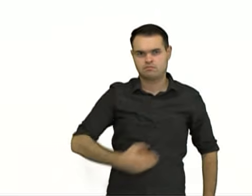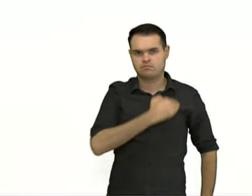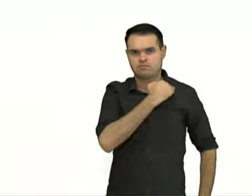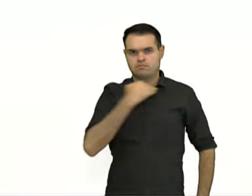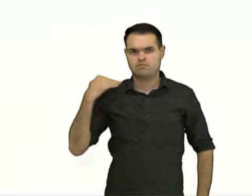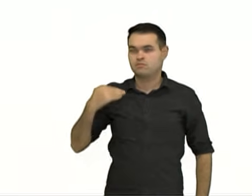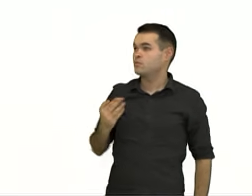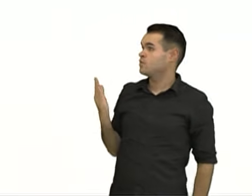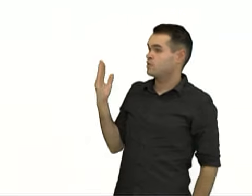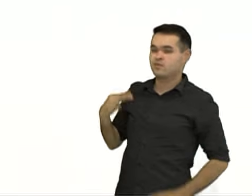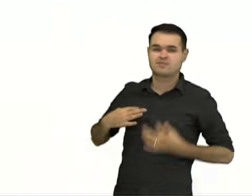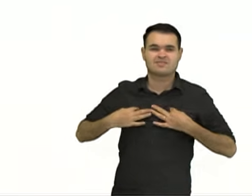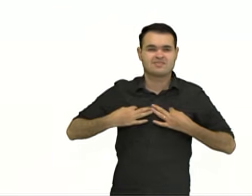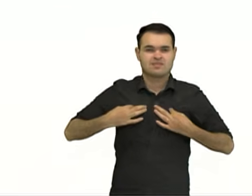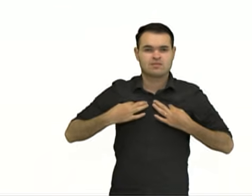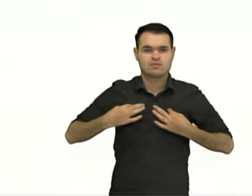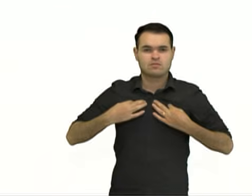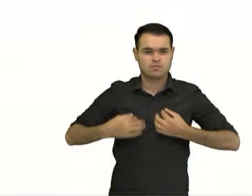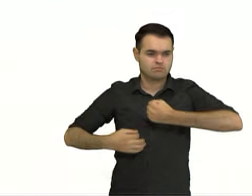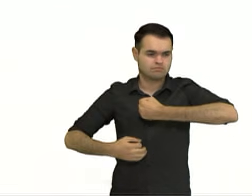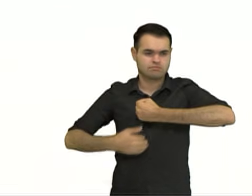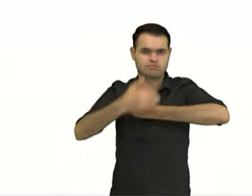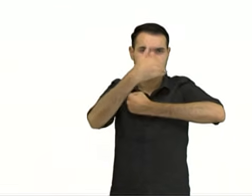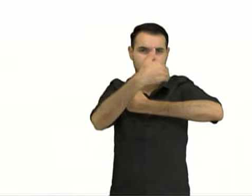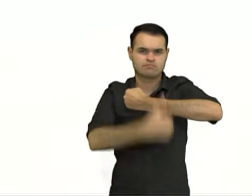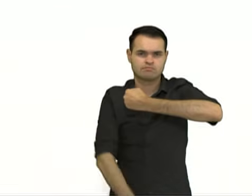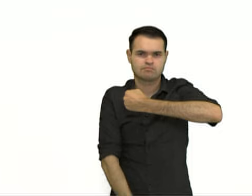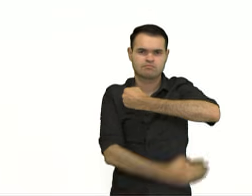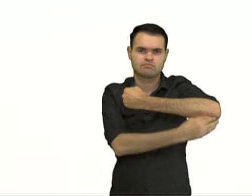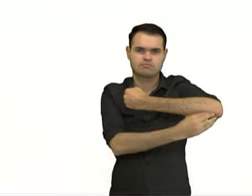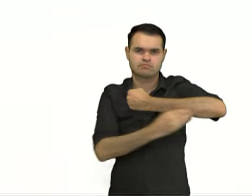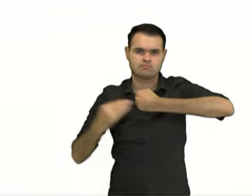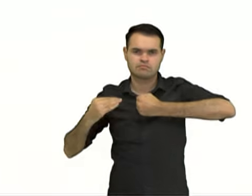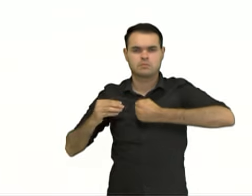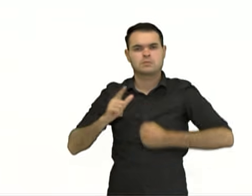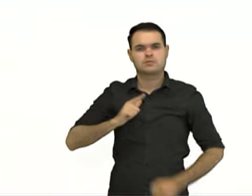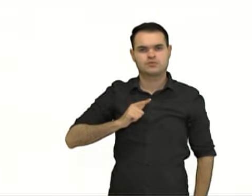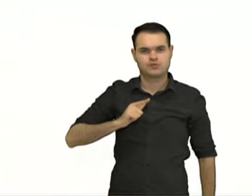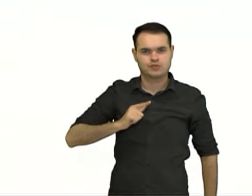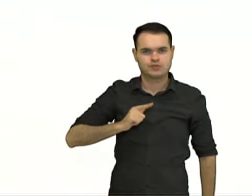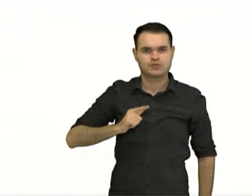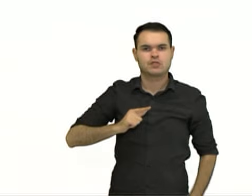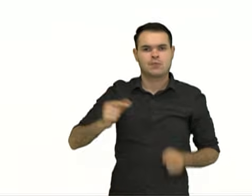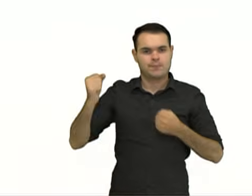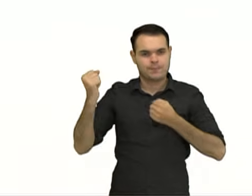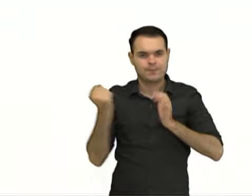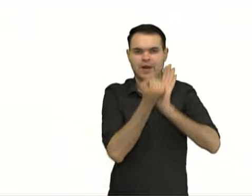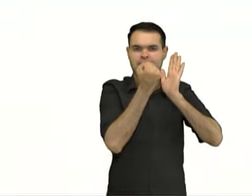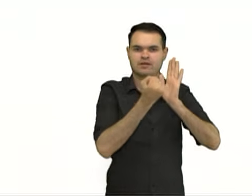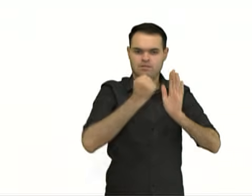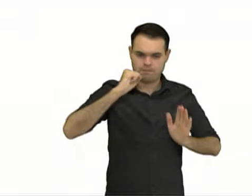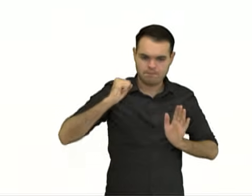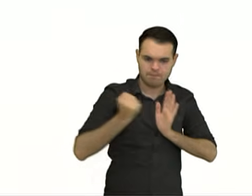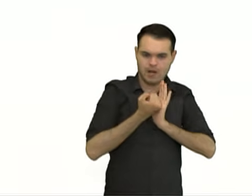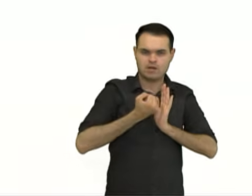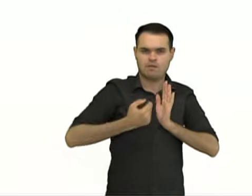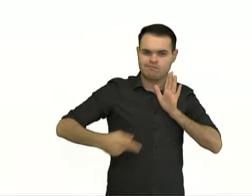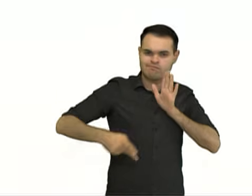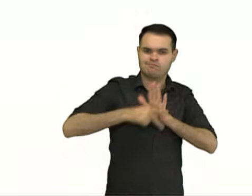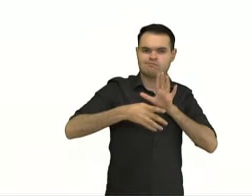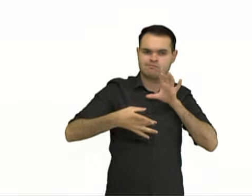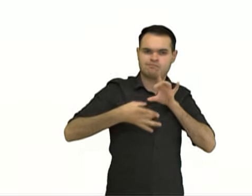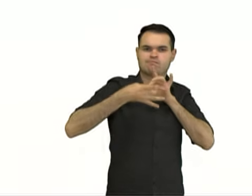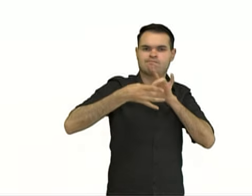cruz nas roupas e dessa cruz também nos escudos, que eles utilizavam para marcar que eles eram integrantes